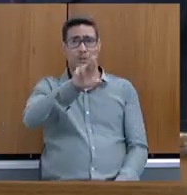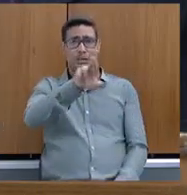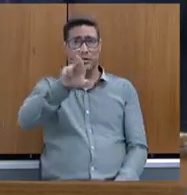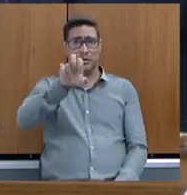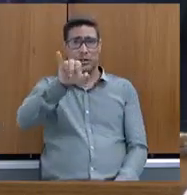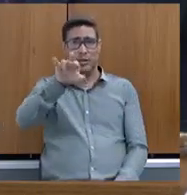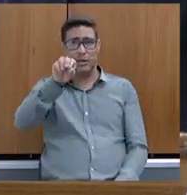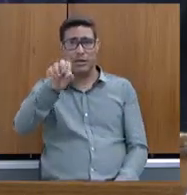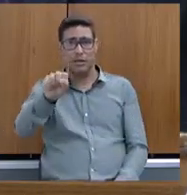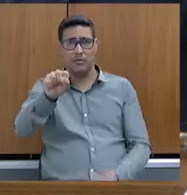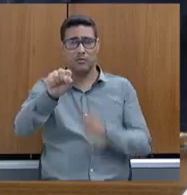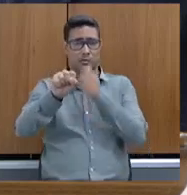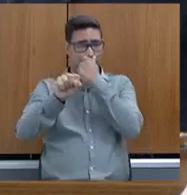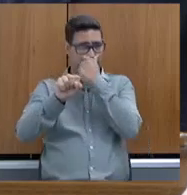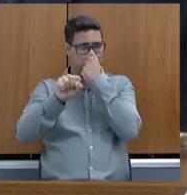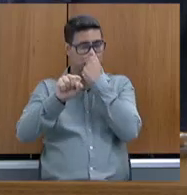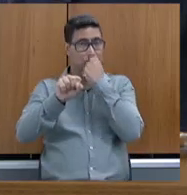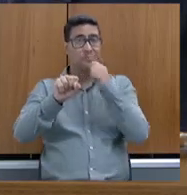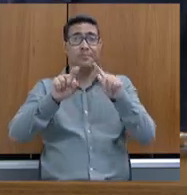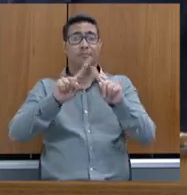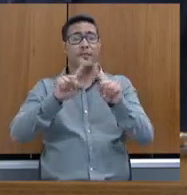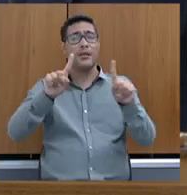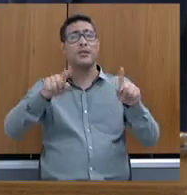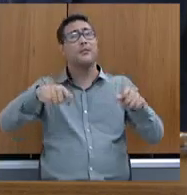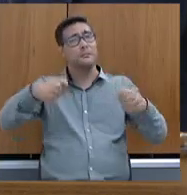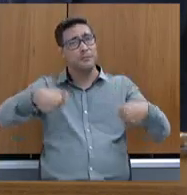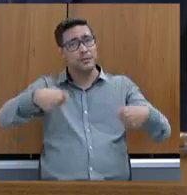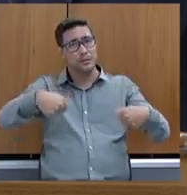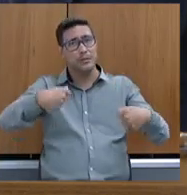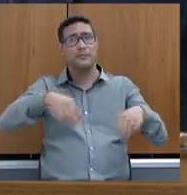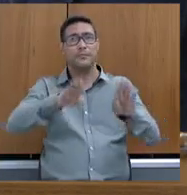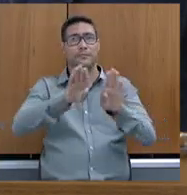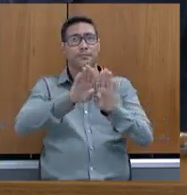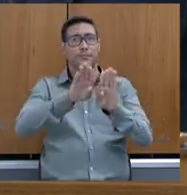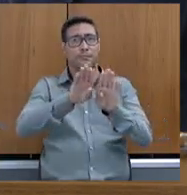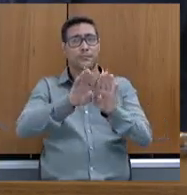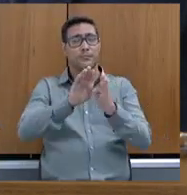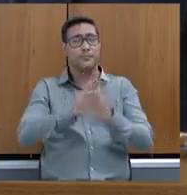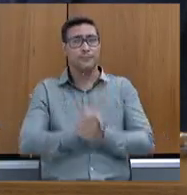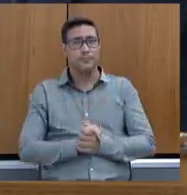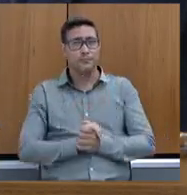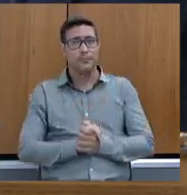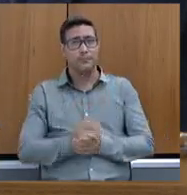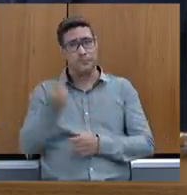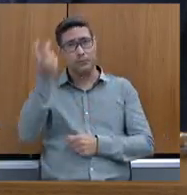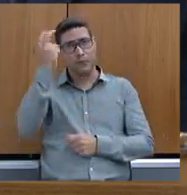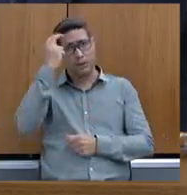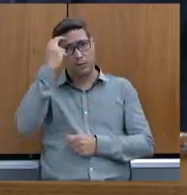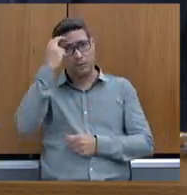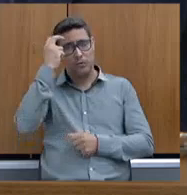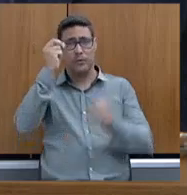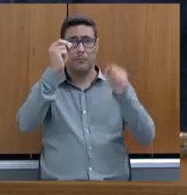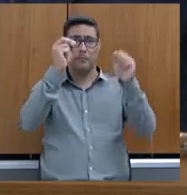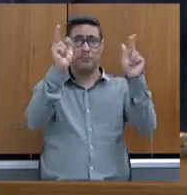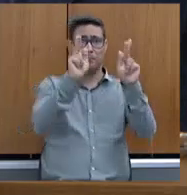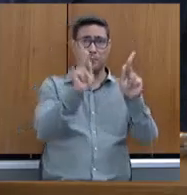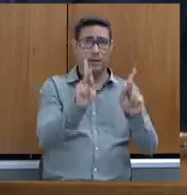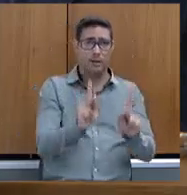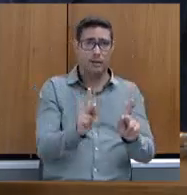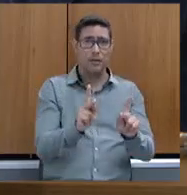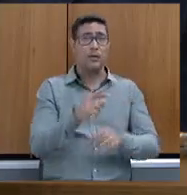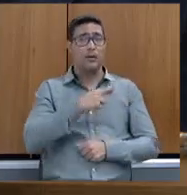no programa é no entanto nós precisamos ter um olhar de uma cultura da Paz para as religiões